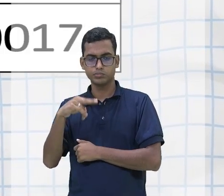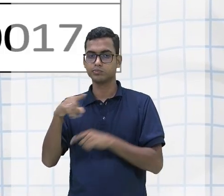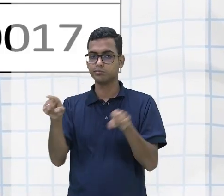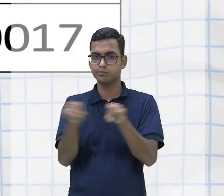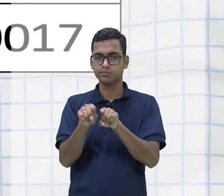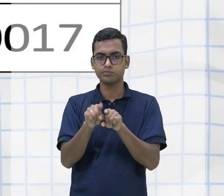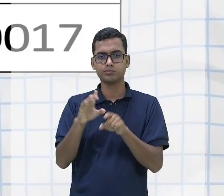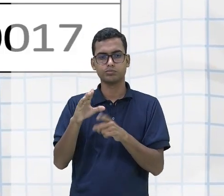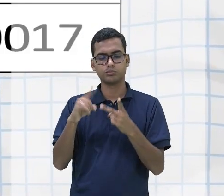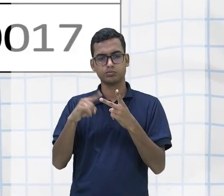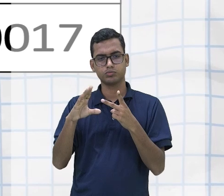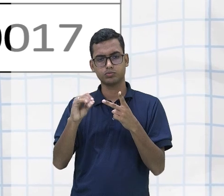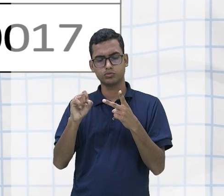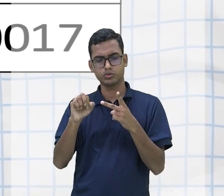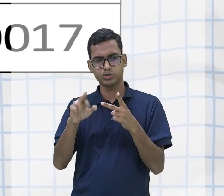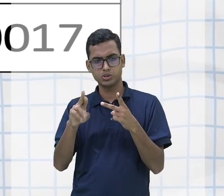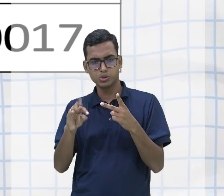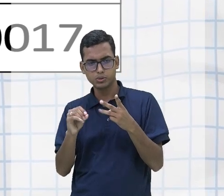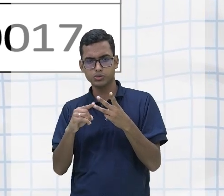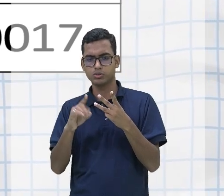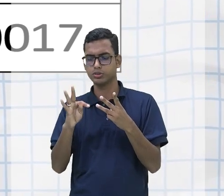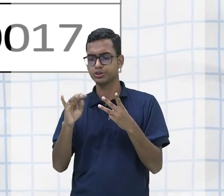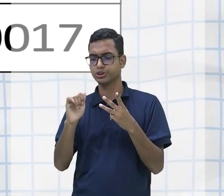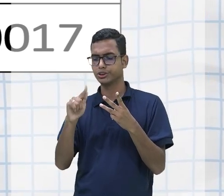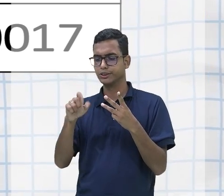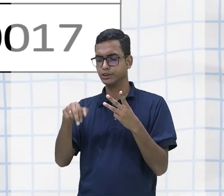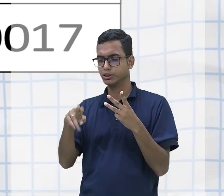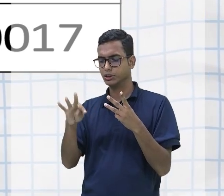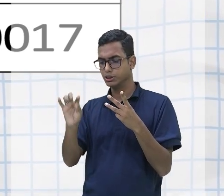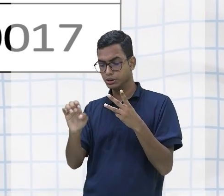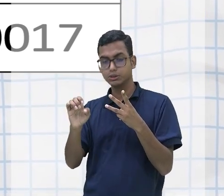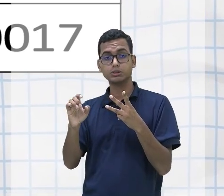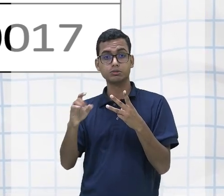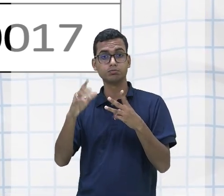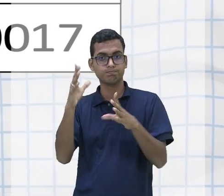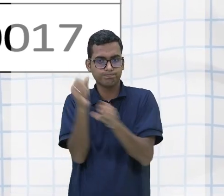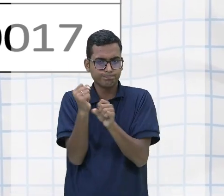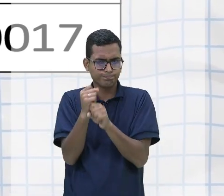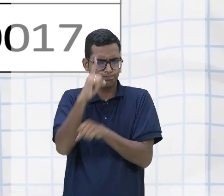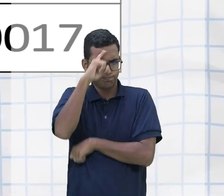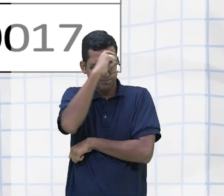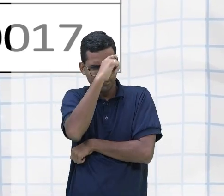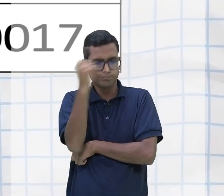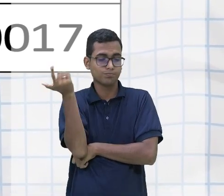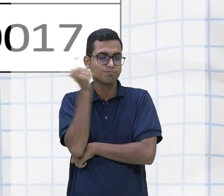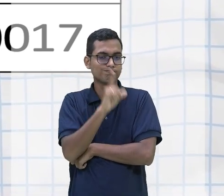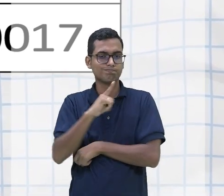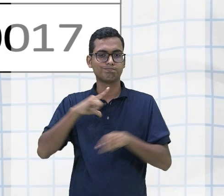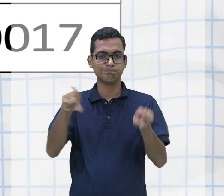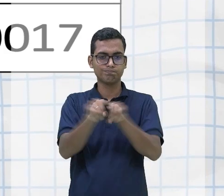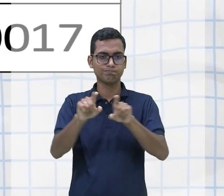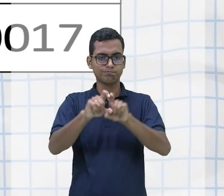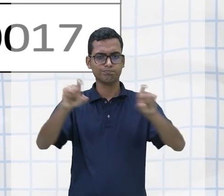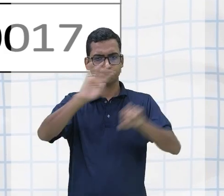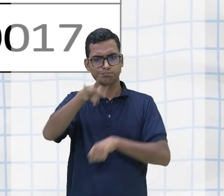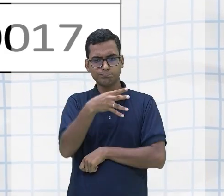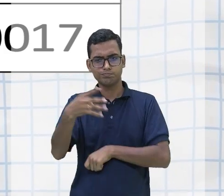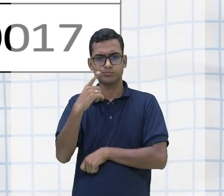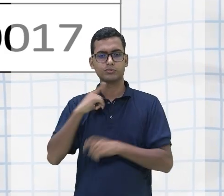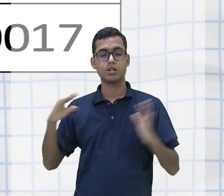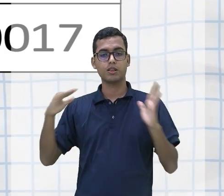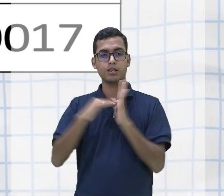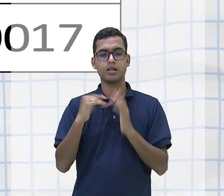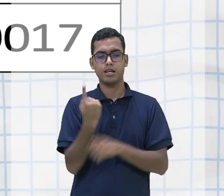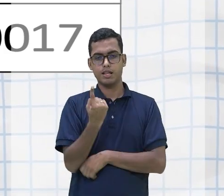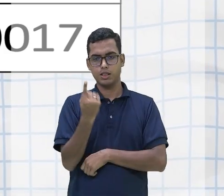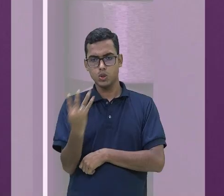tecnologia foi imediatamente adotada e mesmo os cálculos mais complicados já tinham à disposição tabelas com até 14